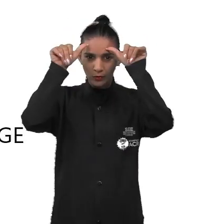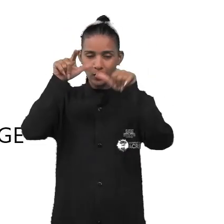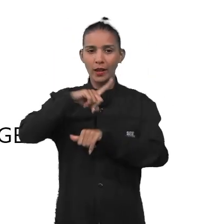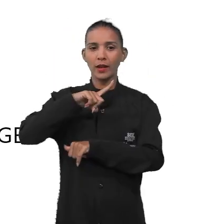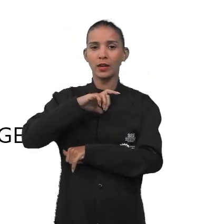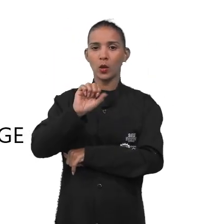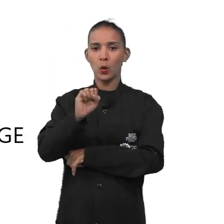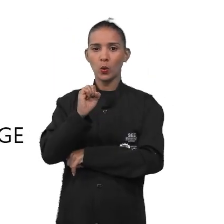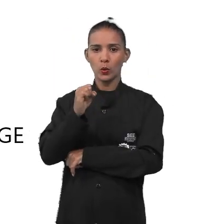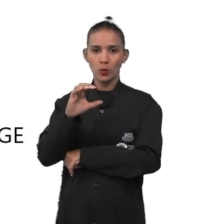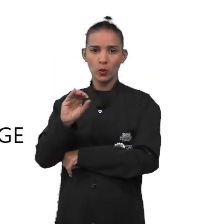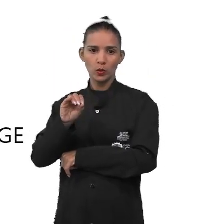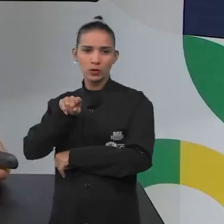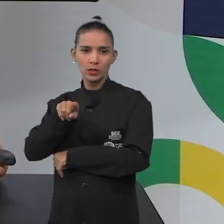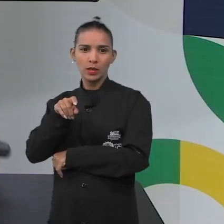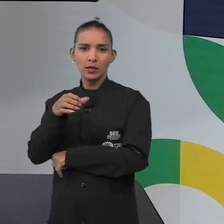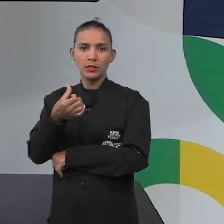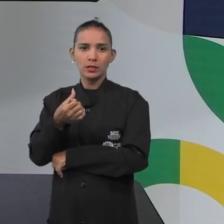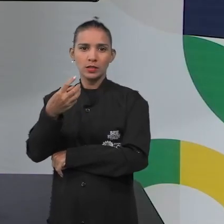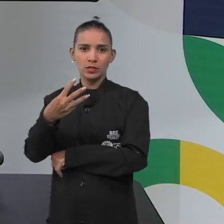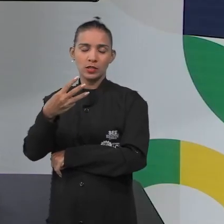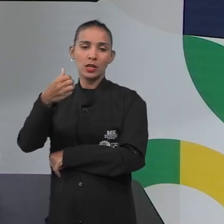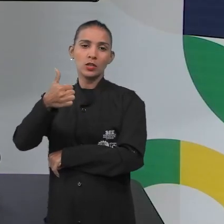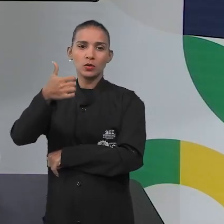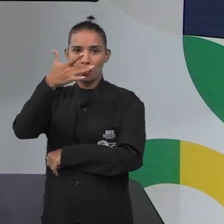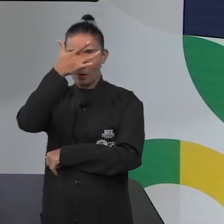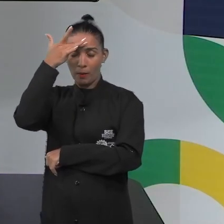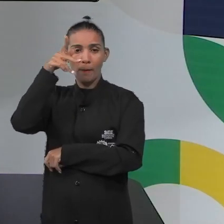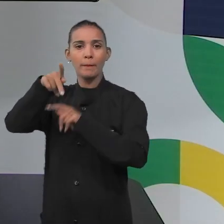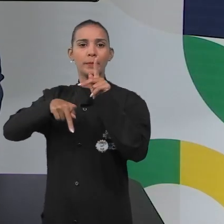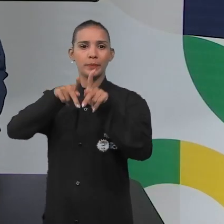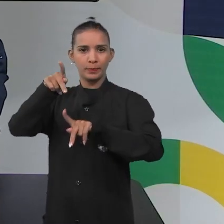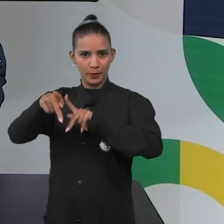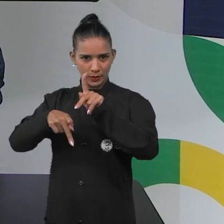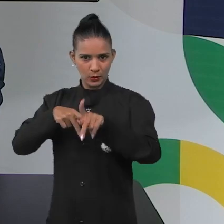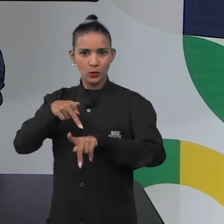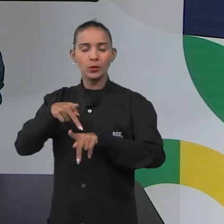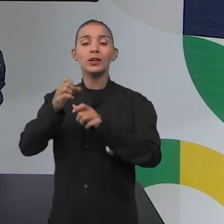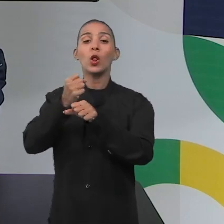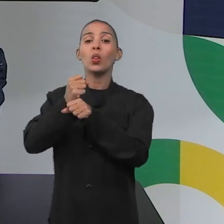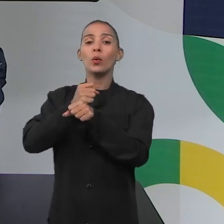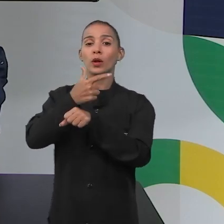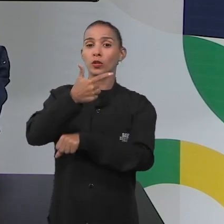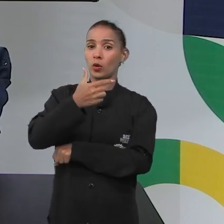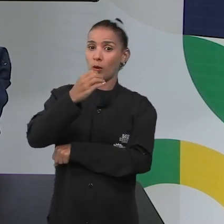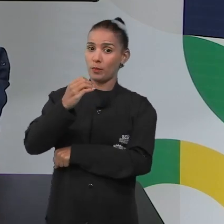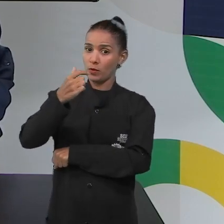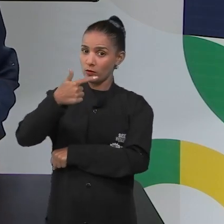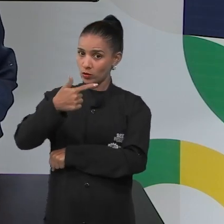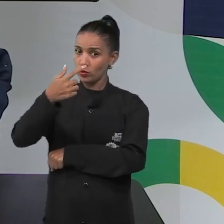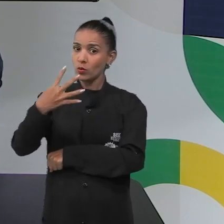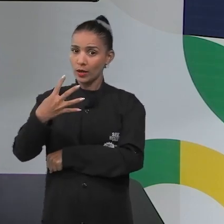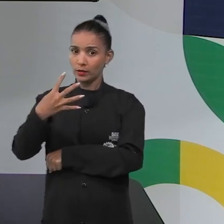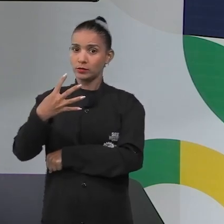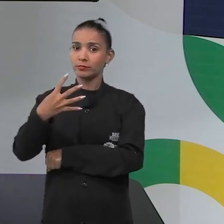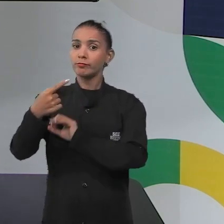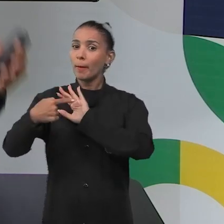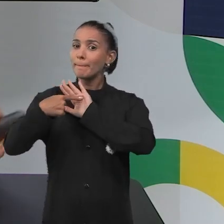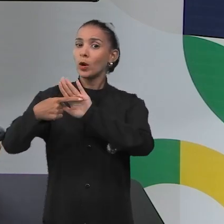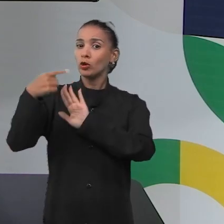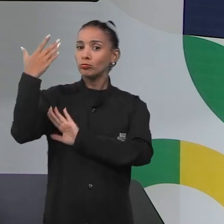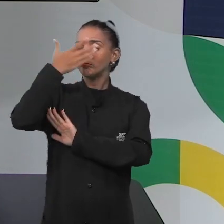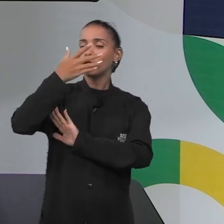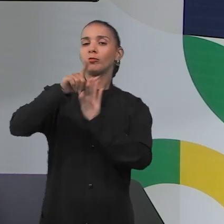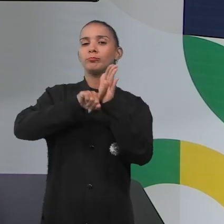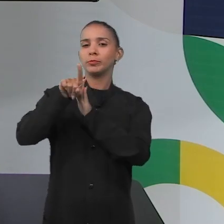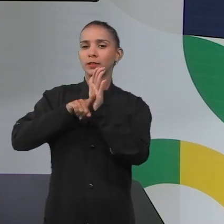880.631 habitantes, segundo o IBGE, no ano de 2024. Então, esse é um resumo da